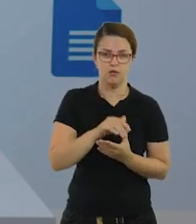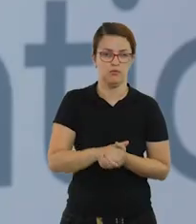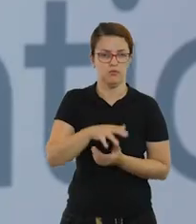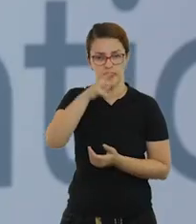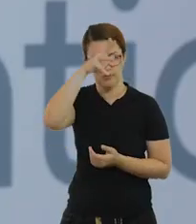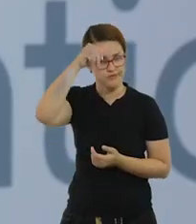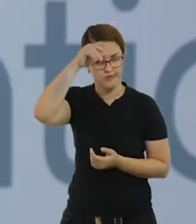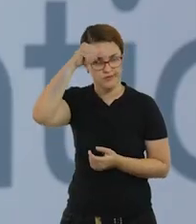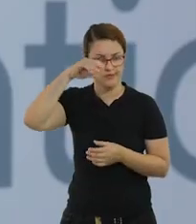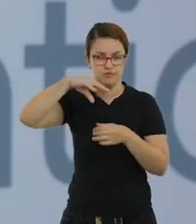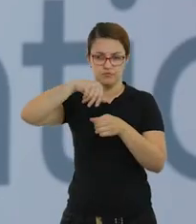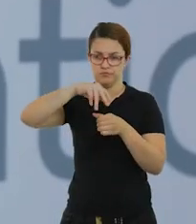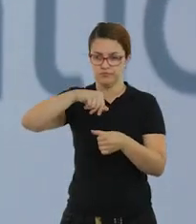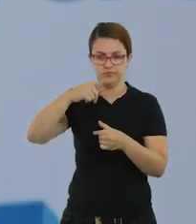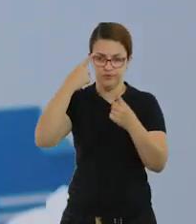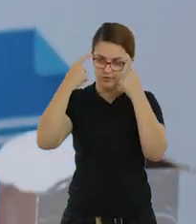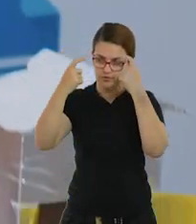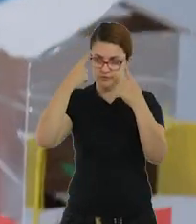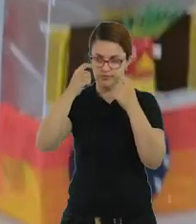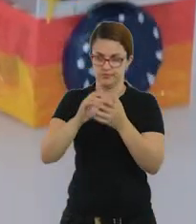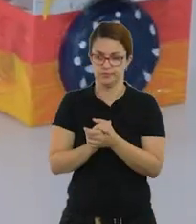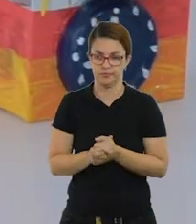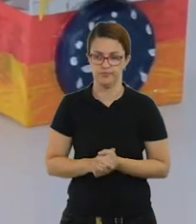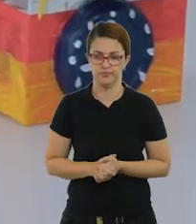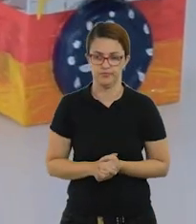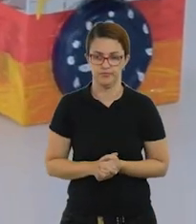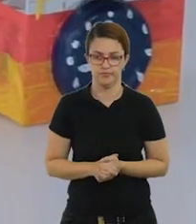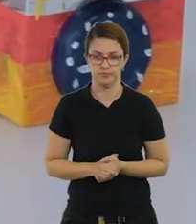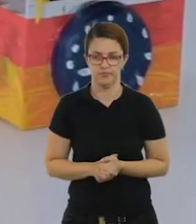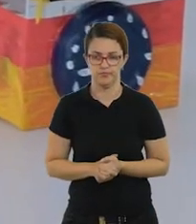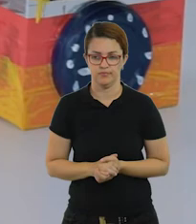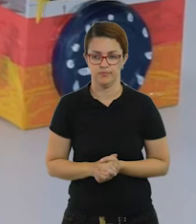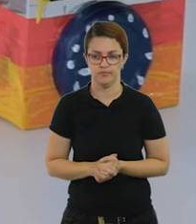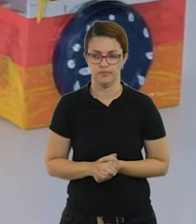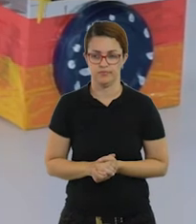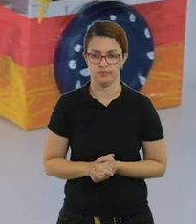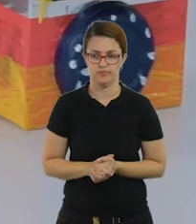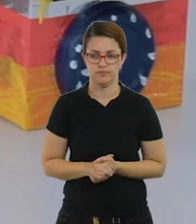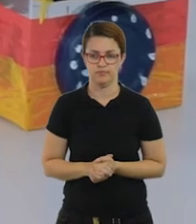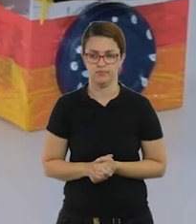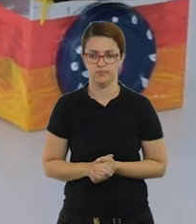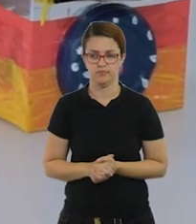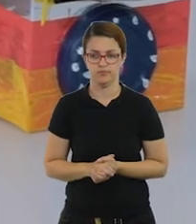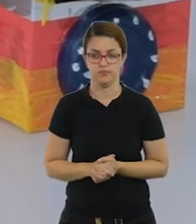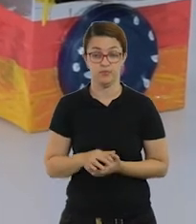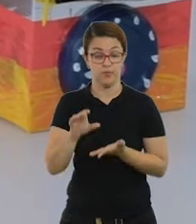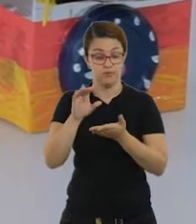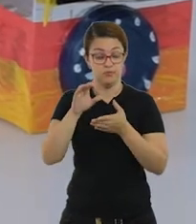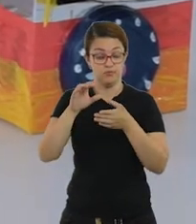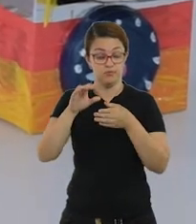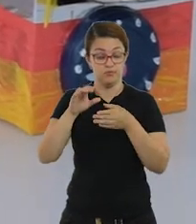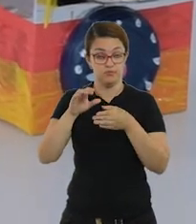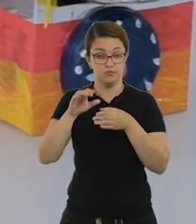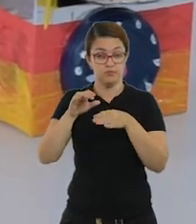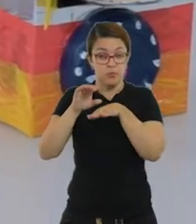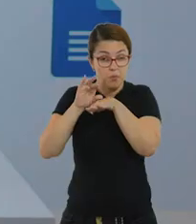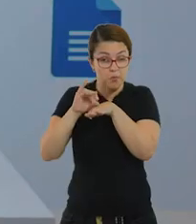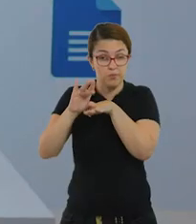de garrafinha de água, você utiliza a sua criatividade. Aí você vai colar aqui, ó, colar uma outra aqui em